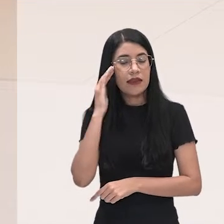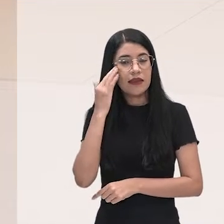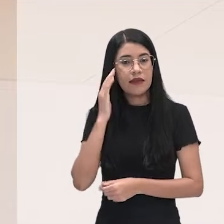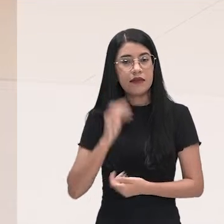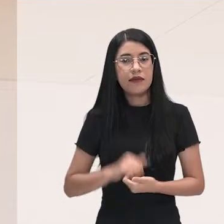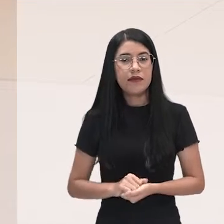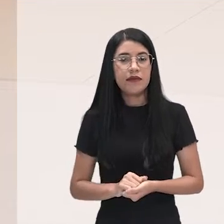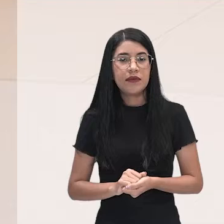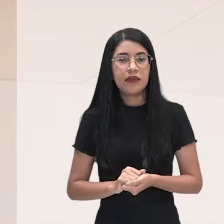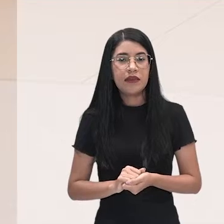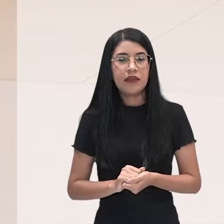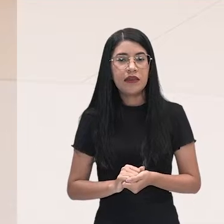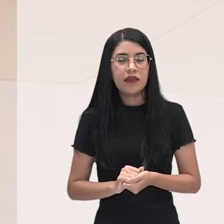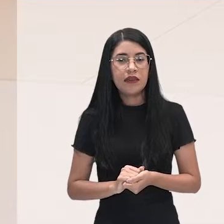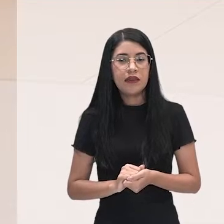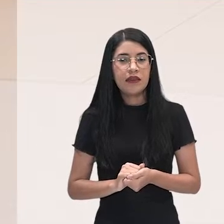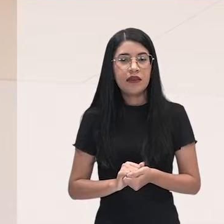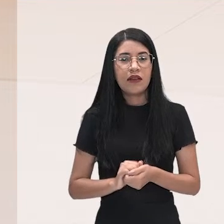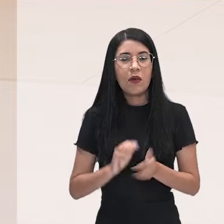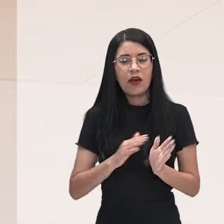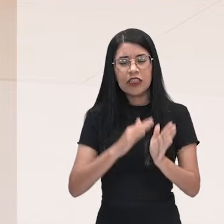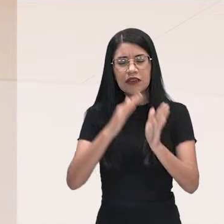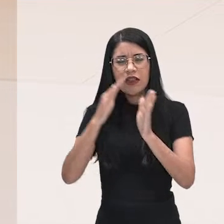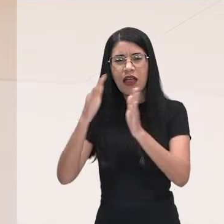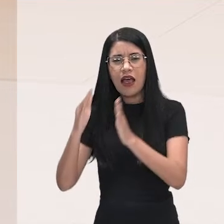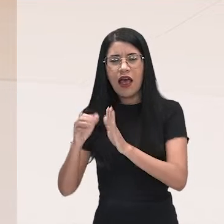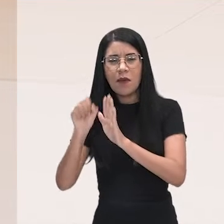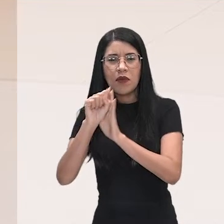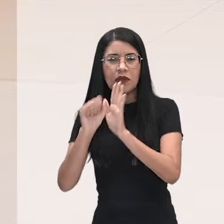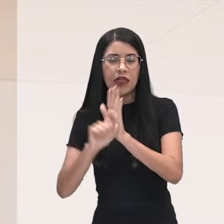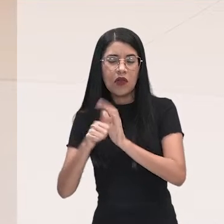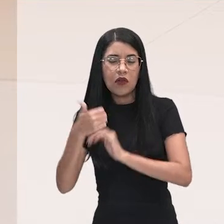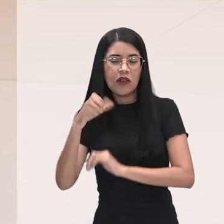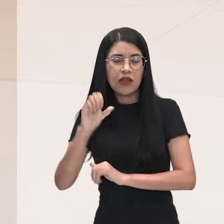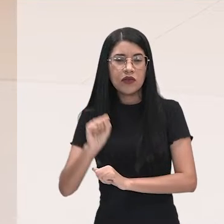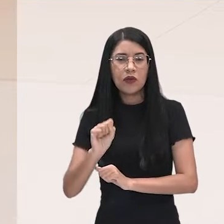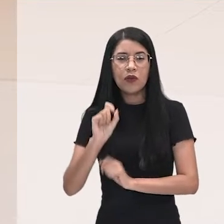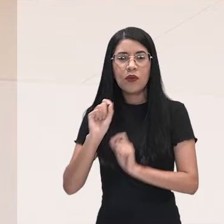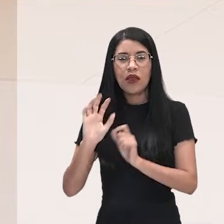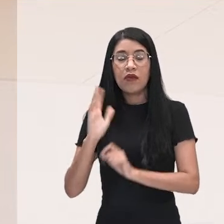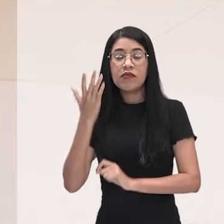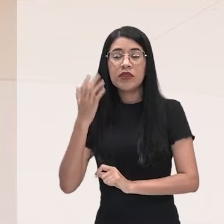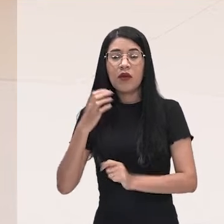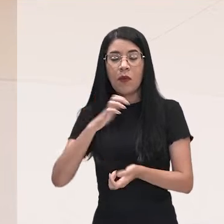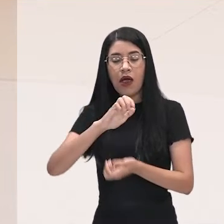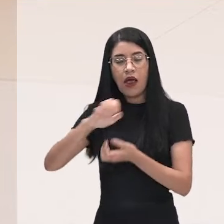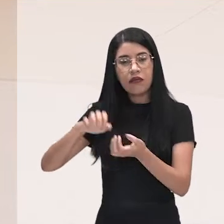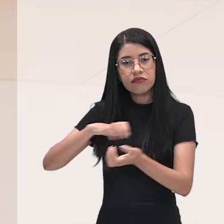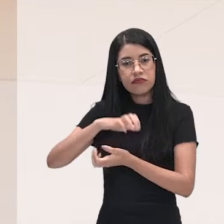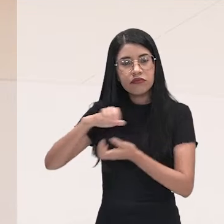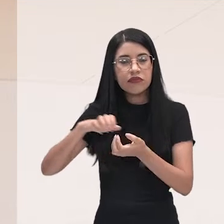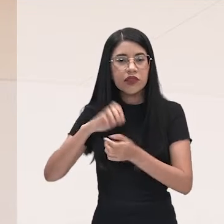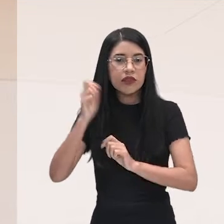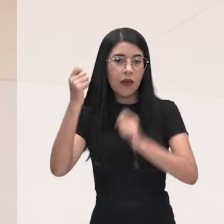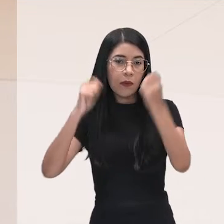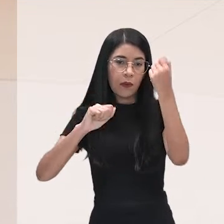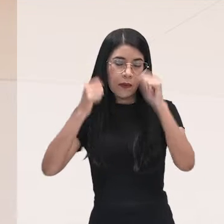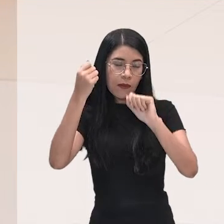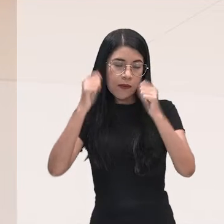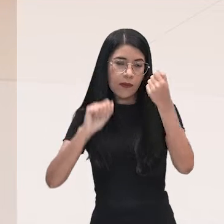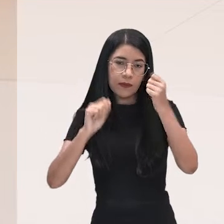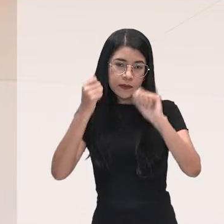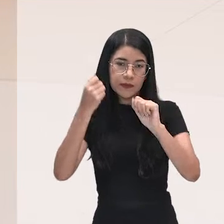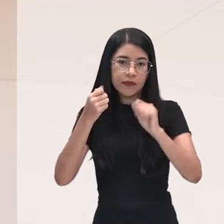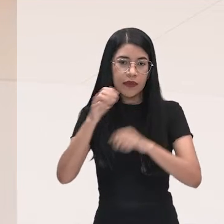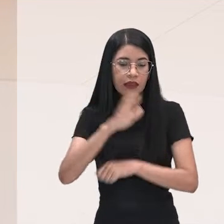de produção, mudando a base de produção, mudam também as relações de trabalho, mudam também ali os conflitos entre